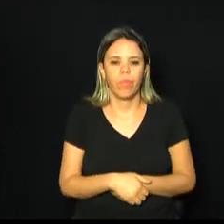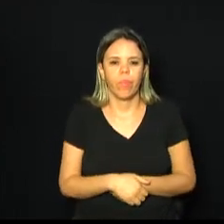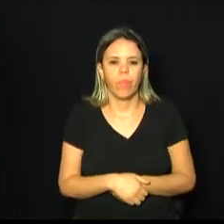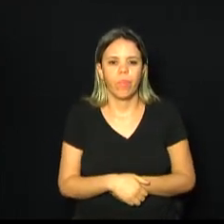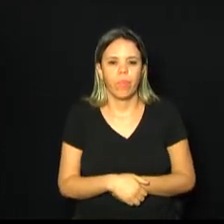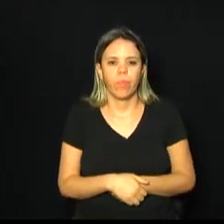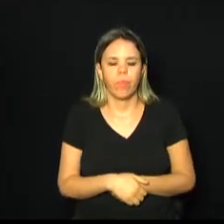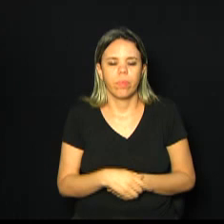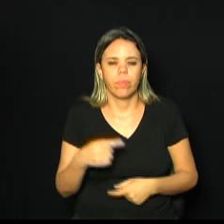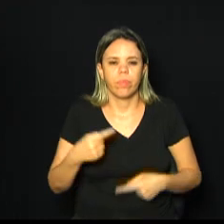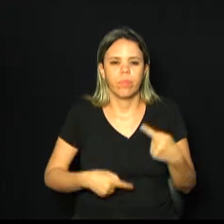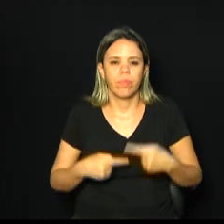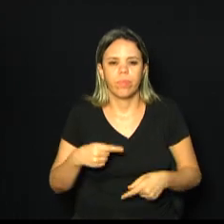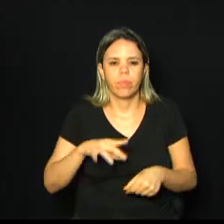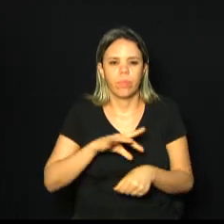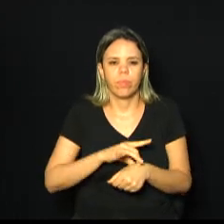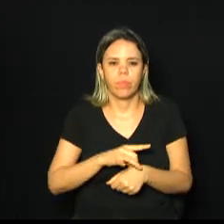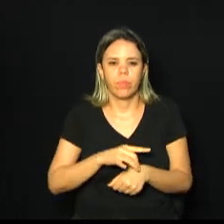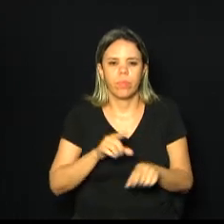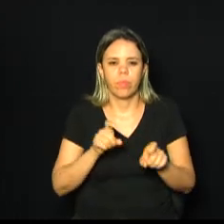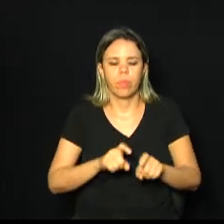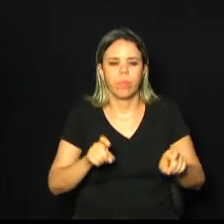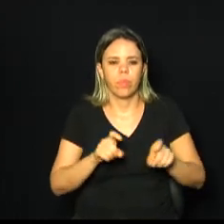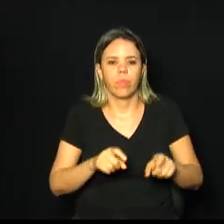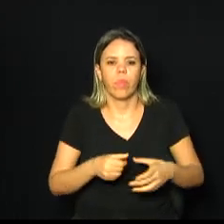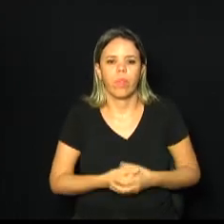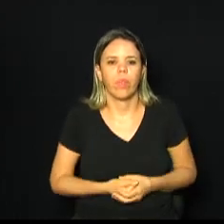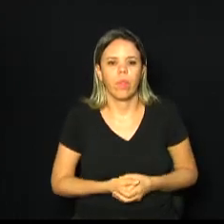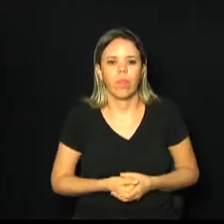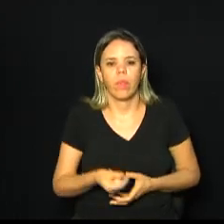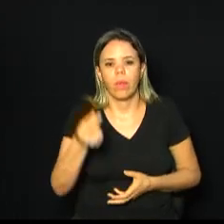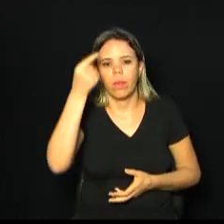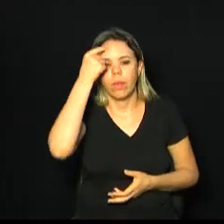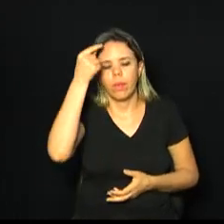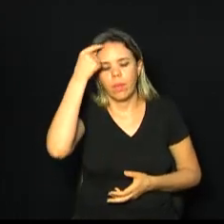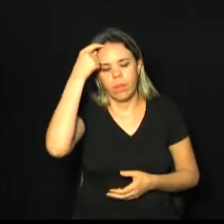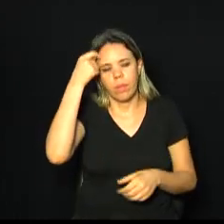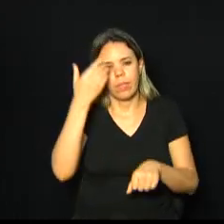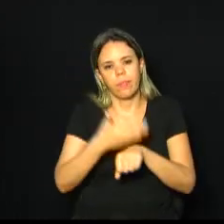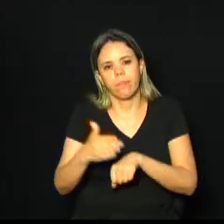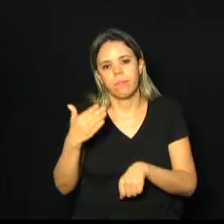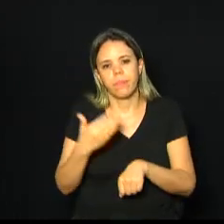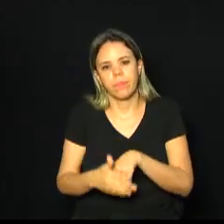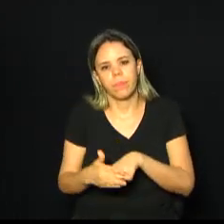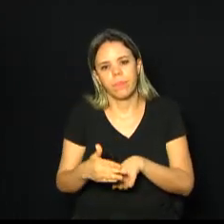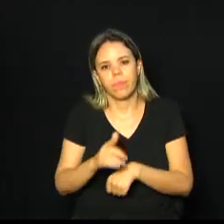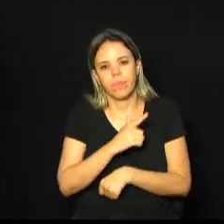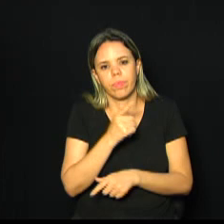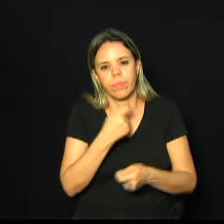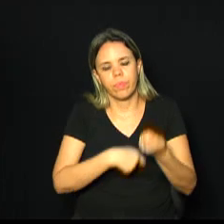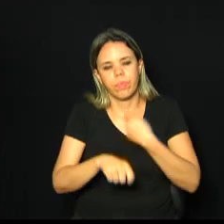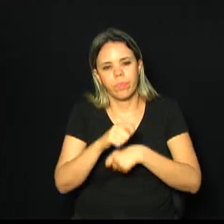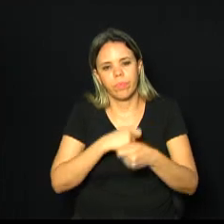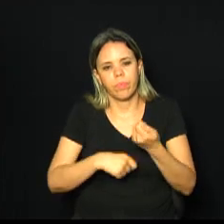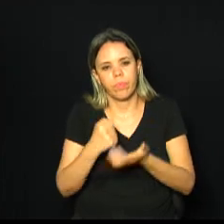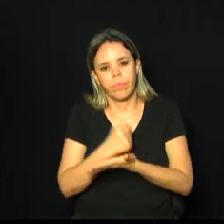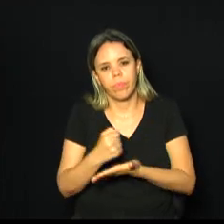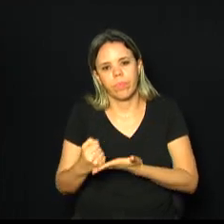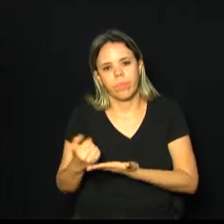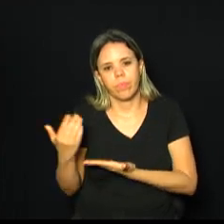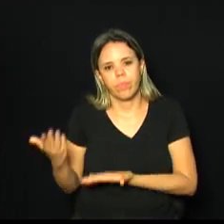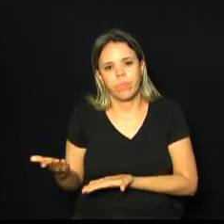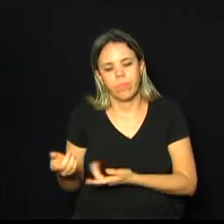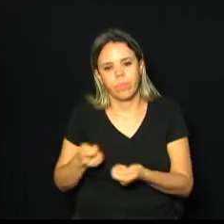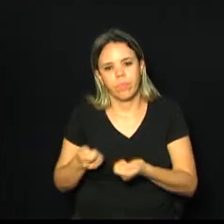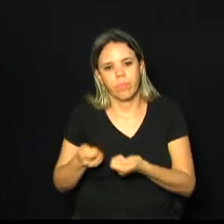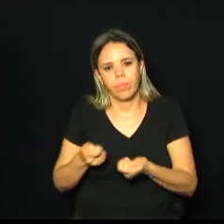a política de segurança da informação, conscientização e treinamento, gerenciamento de contratos, controle